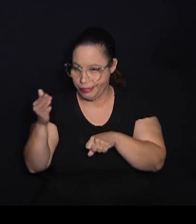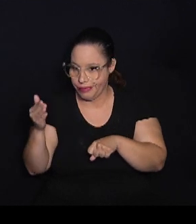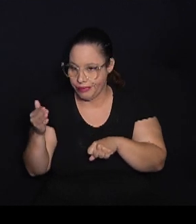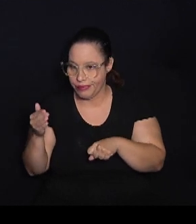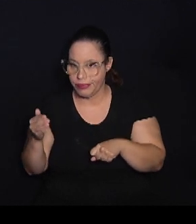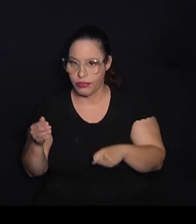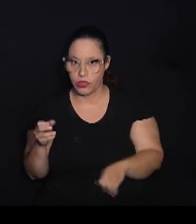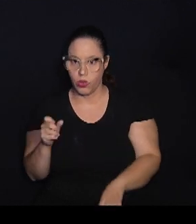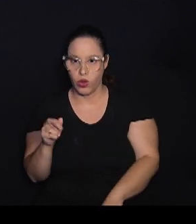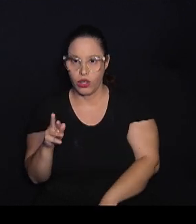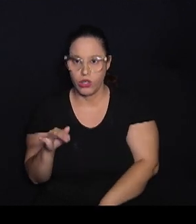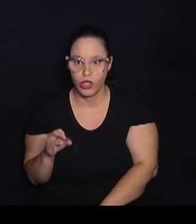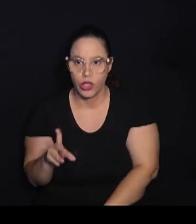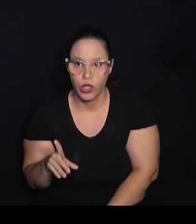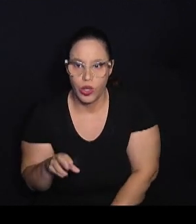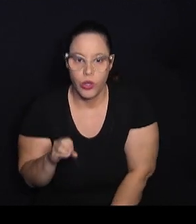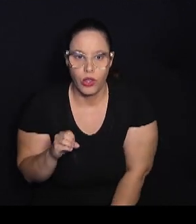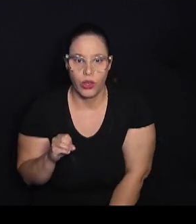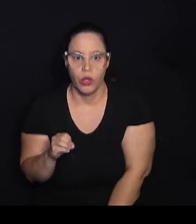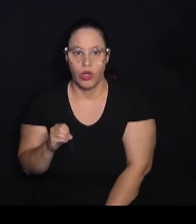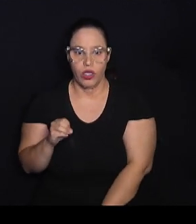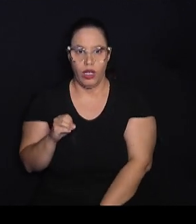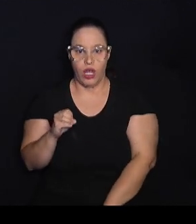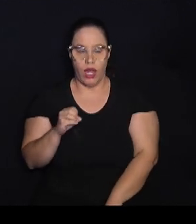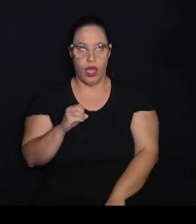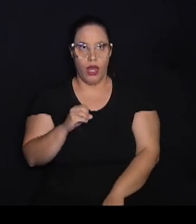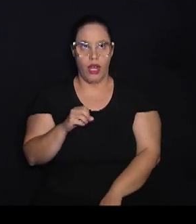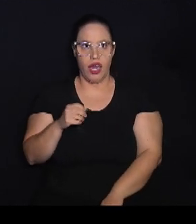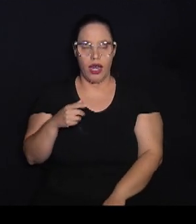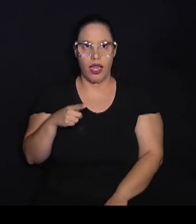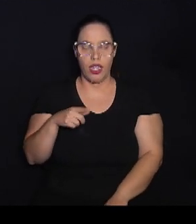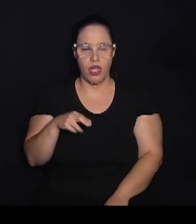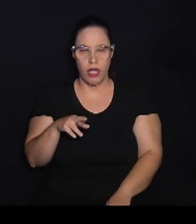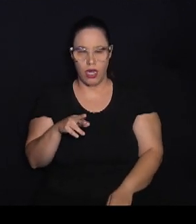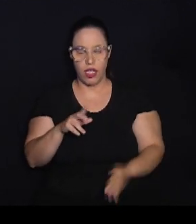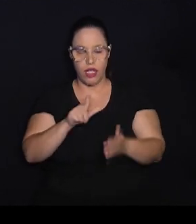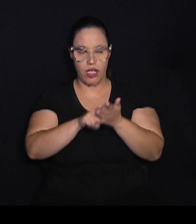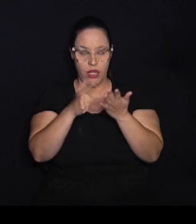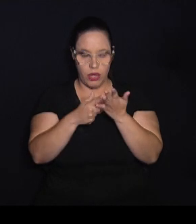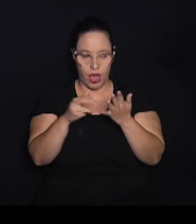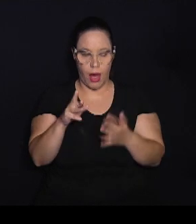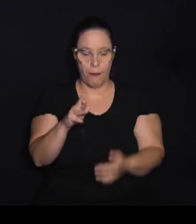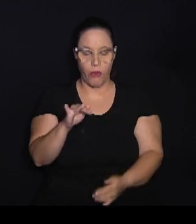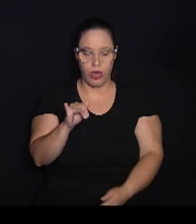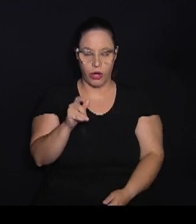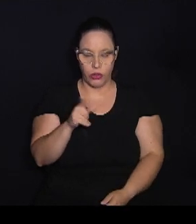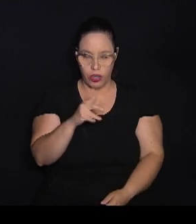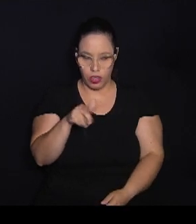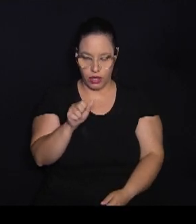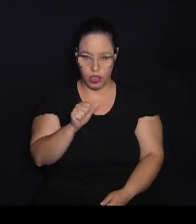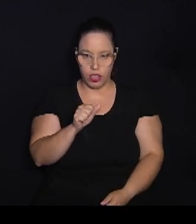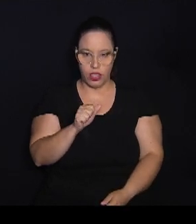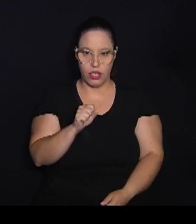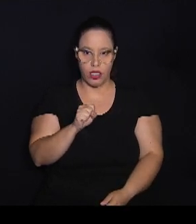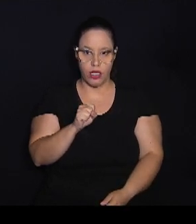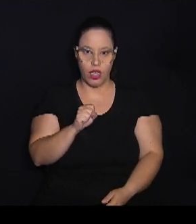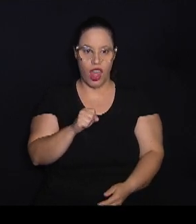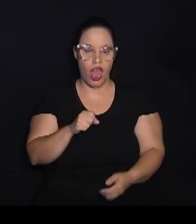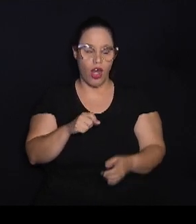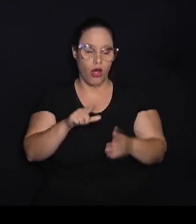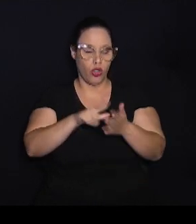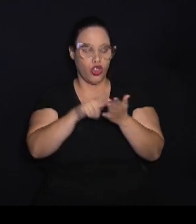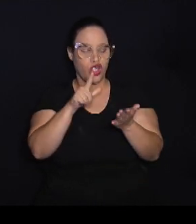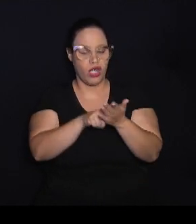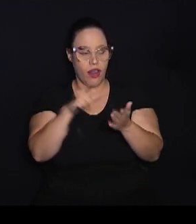que é o Angelo Agostine ele era inclusive evolucionista ele tinha um jornal ele ele foi o jornal dele foi destruído por fazer fazendeiros porque ele